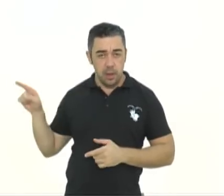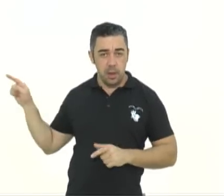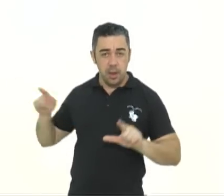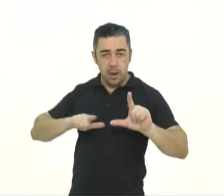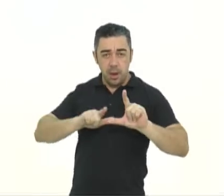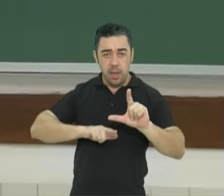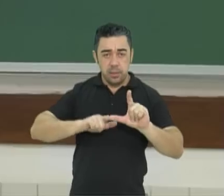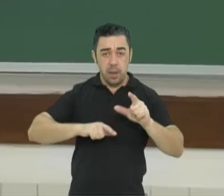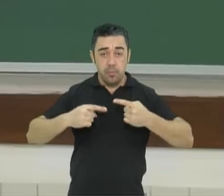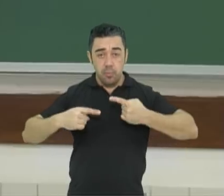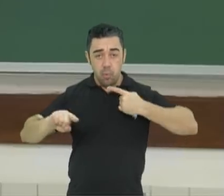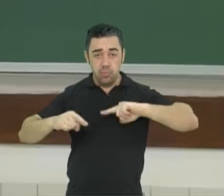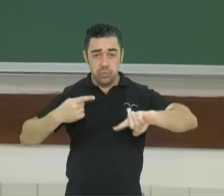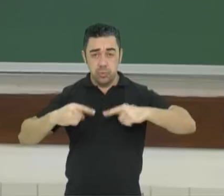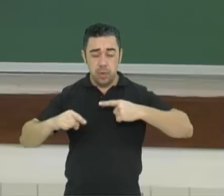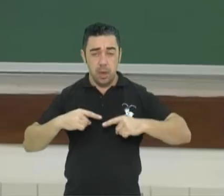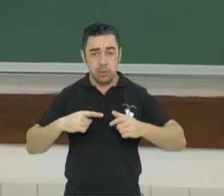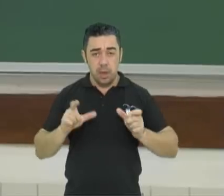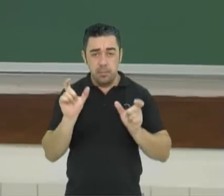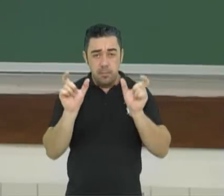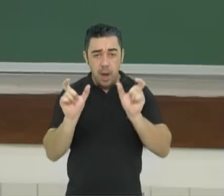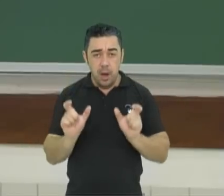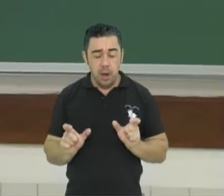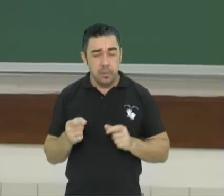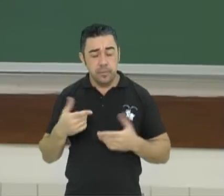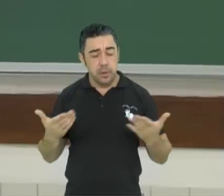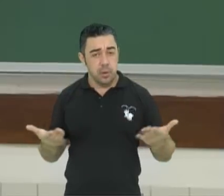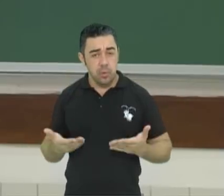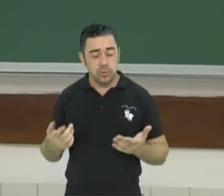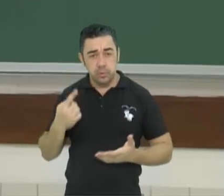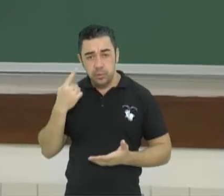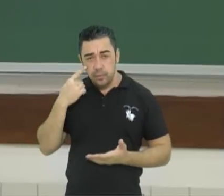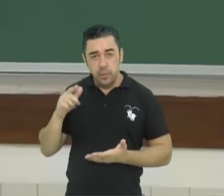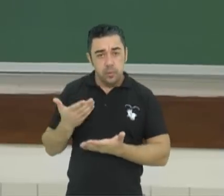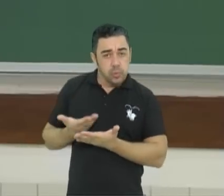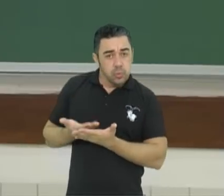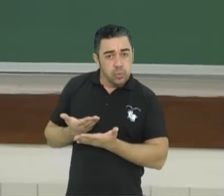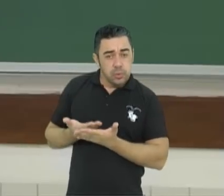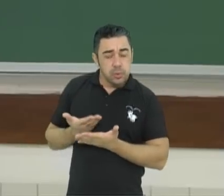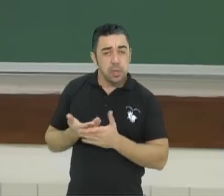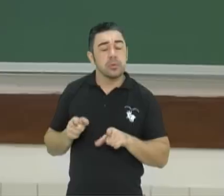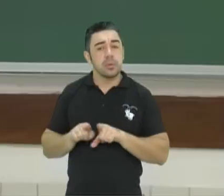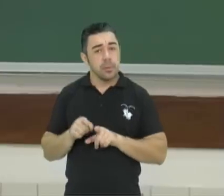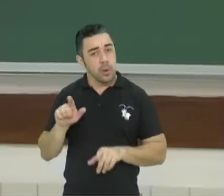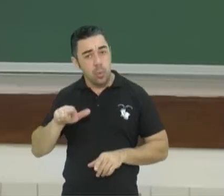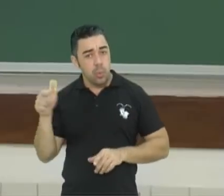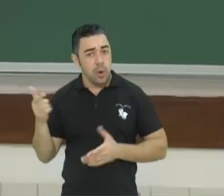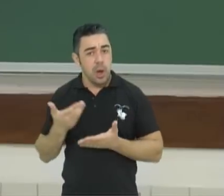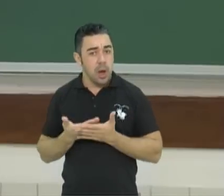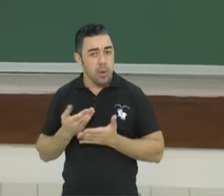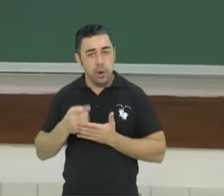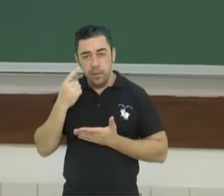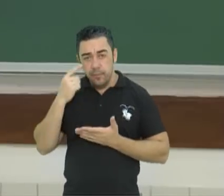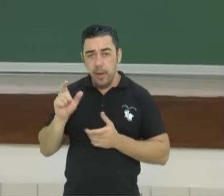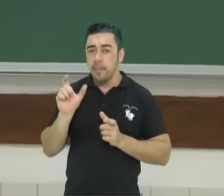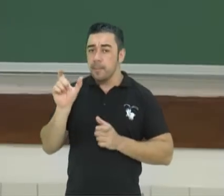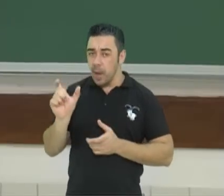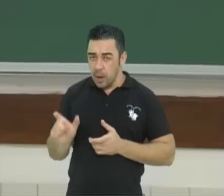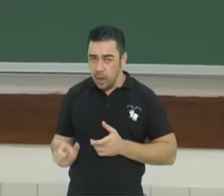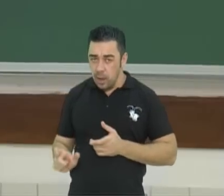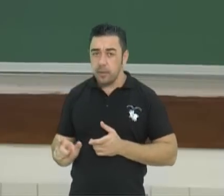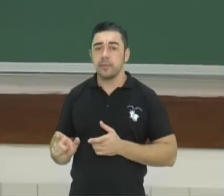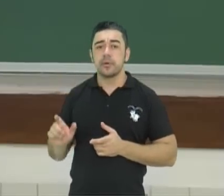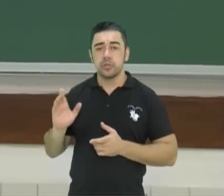Benjor, e ela traz alguns desses elementos que a gente está estudando na aula de hoje, que a gente estudou em outras aulas, né? Além das palavras